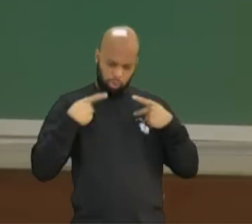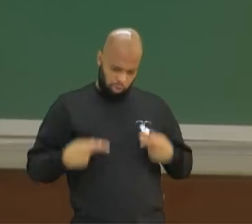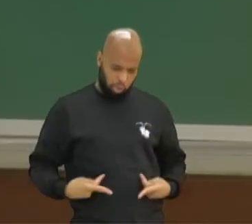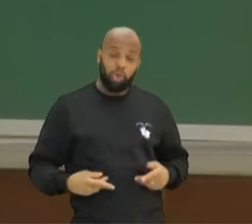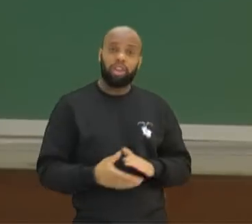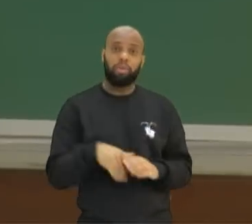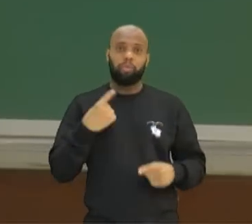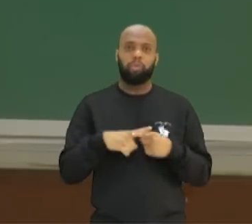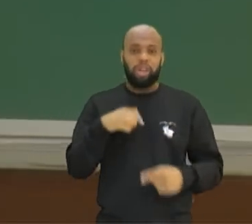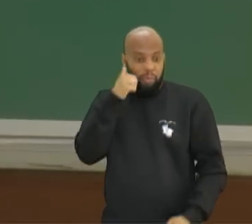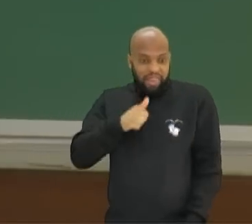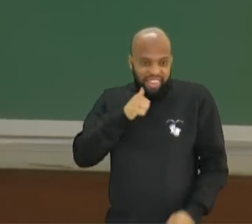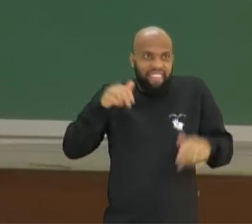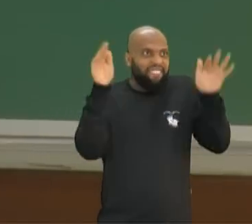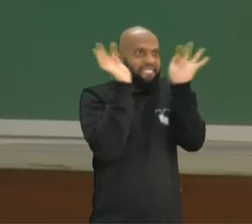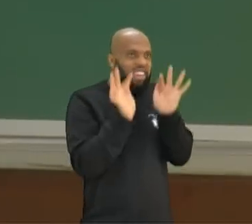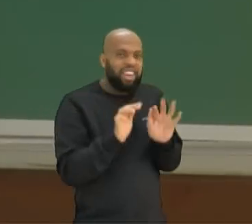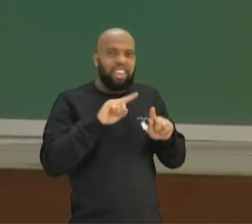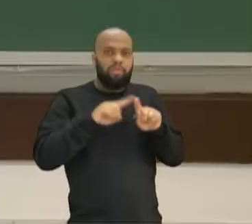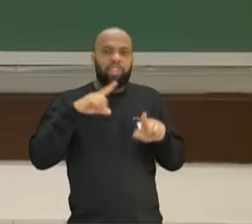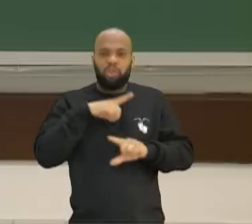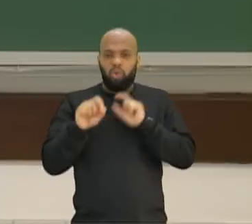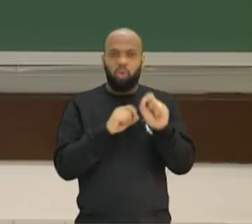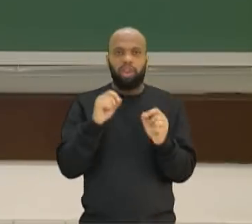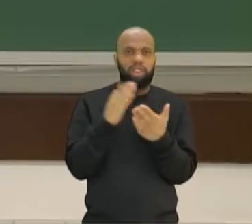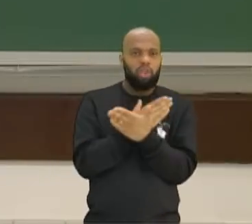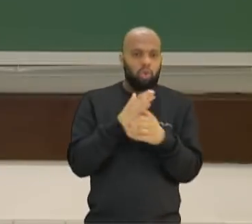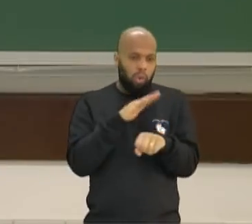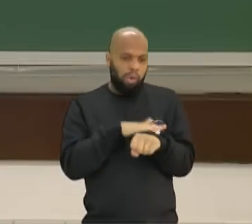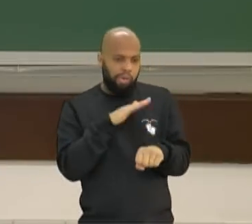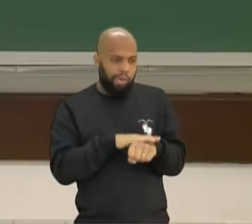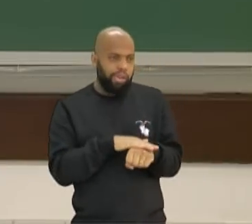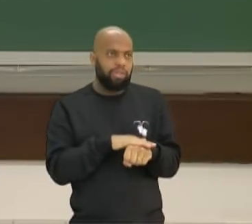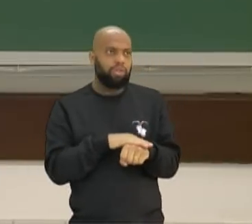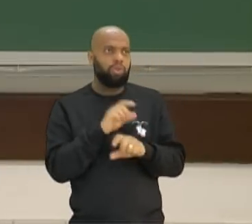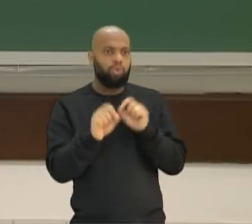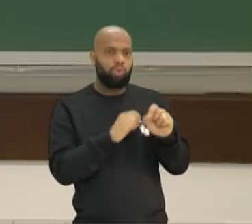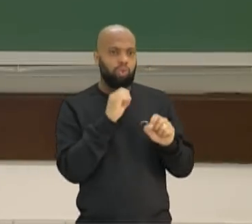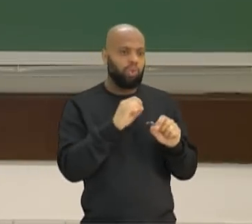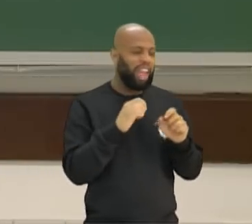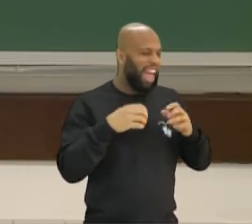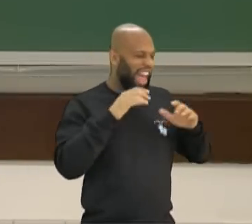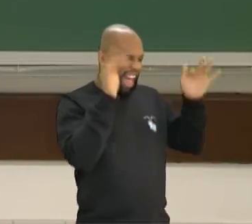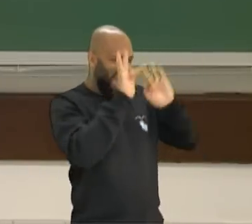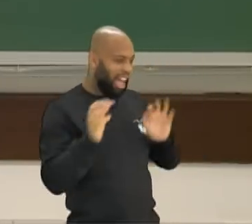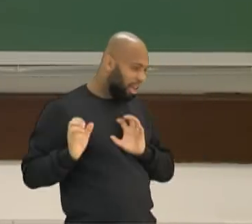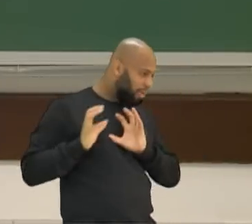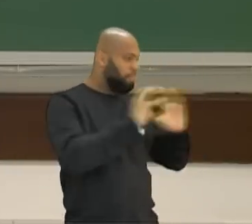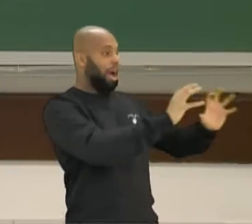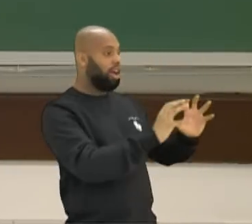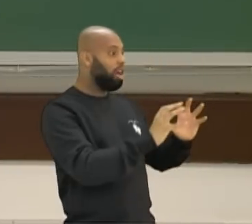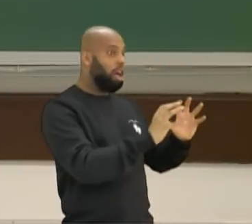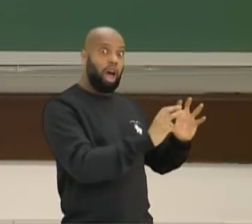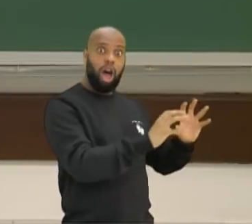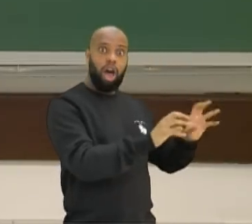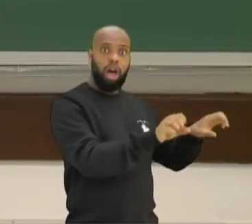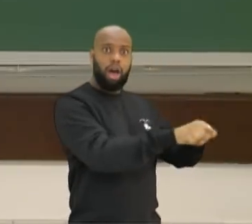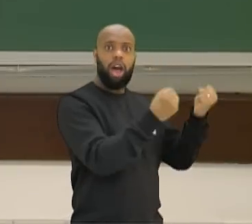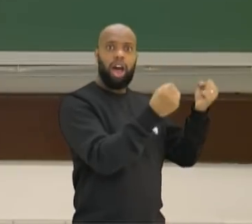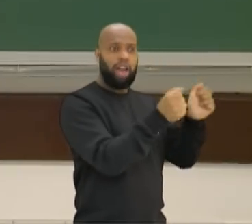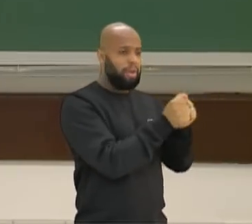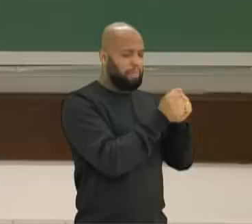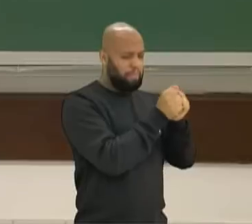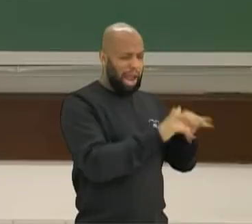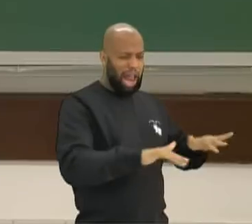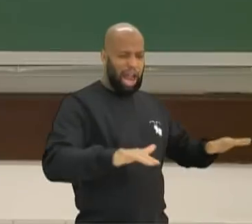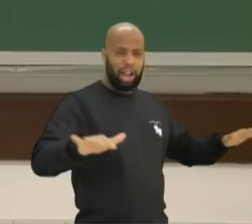muito feliz, Mas ali ela se adiantou, E jogou a bola com muita força. O que